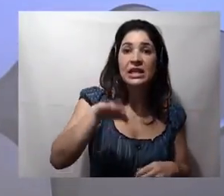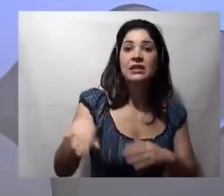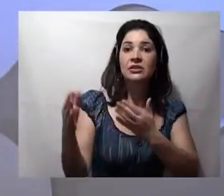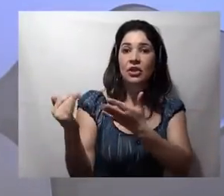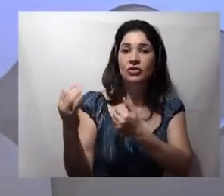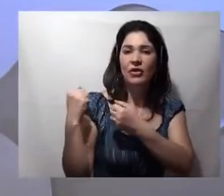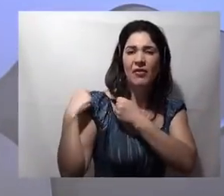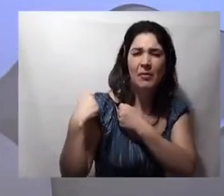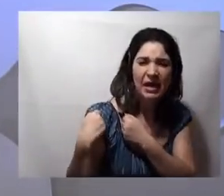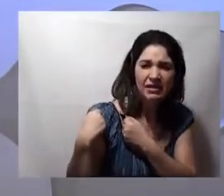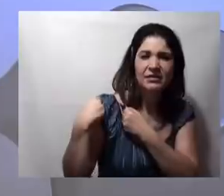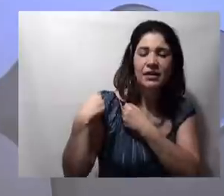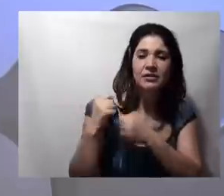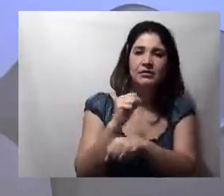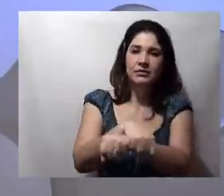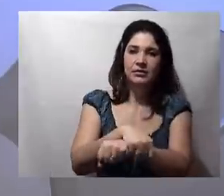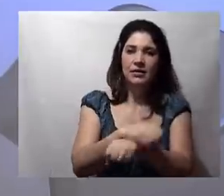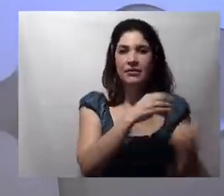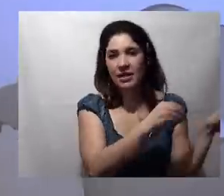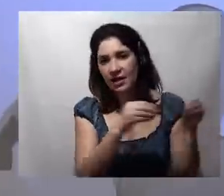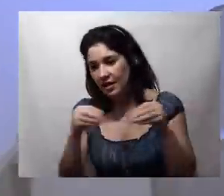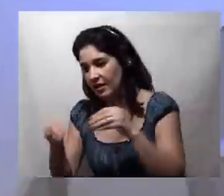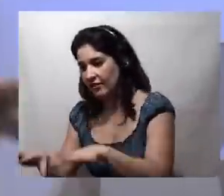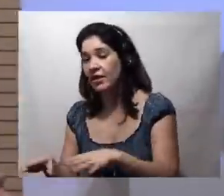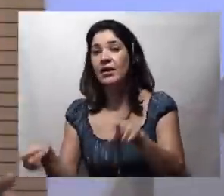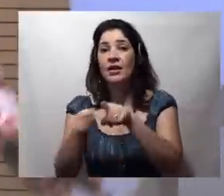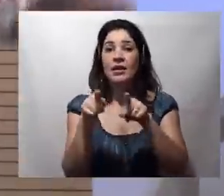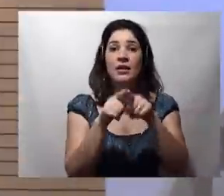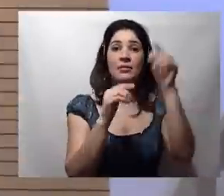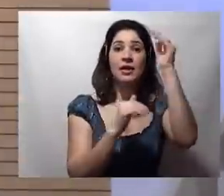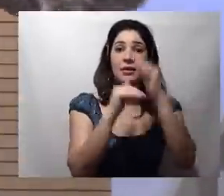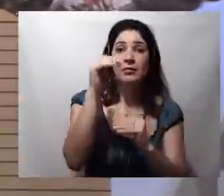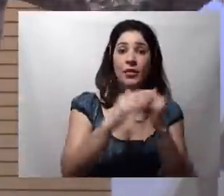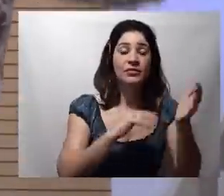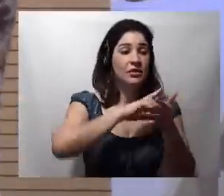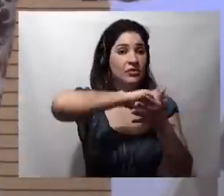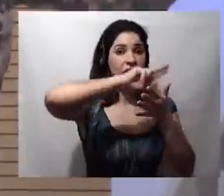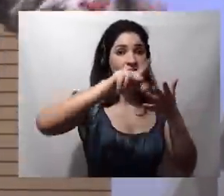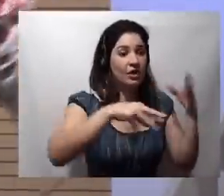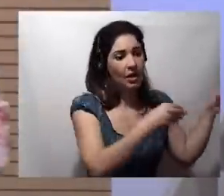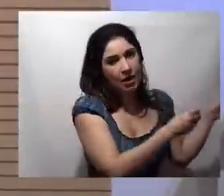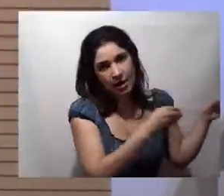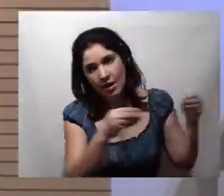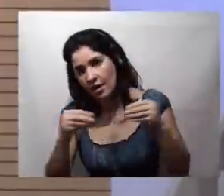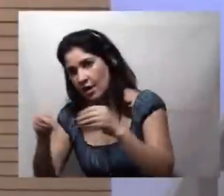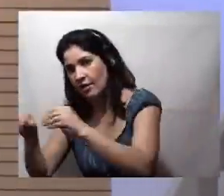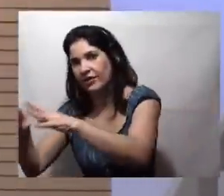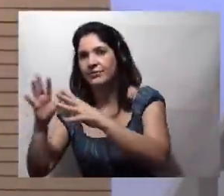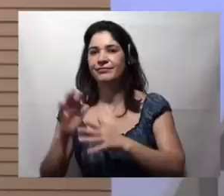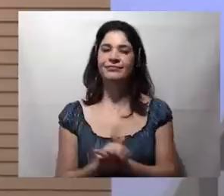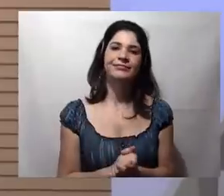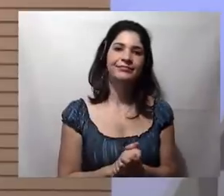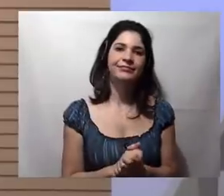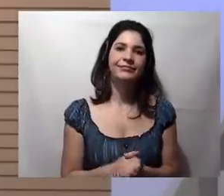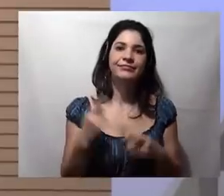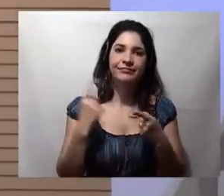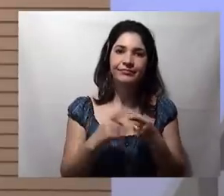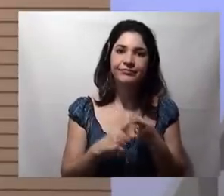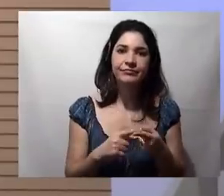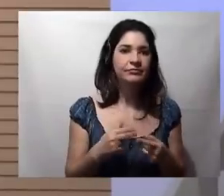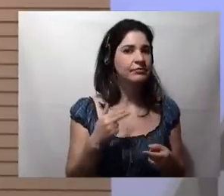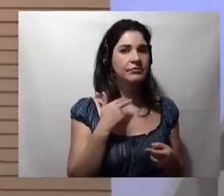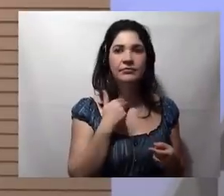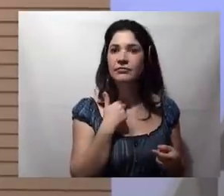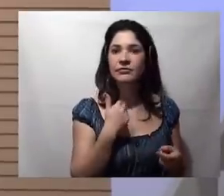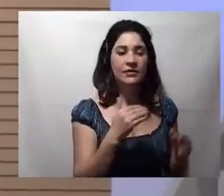costas e aí levar até os carpinteiros pedreiros porque tá sem querem perder não pode reconstruir